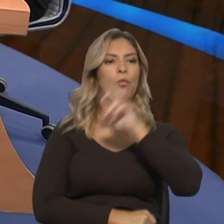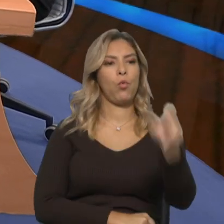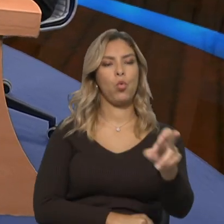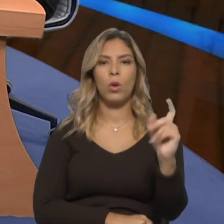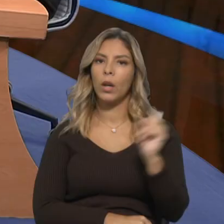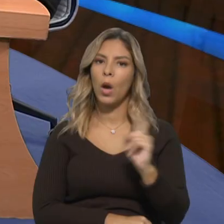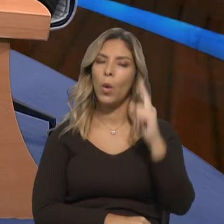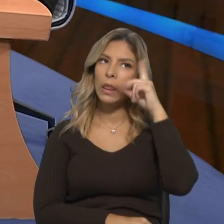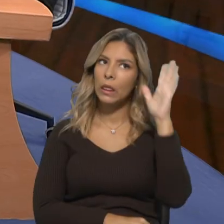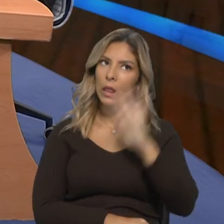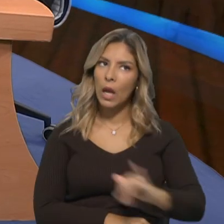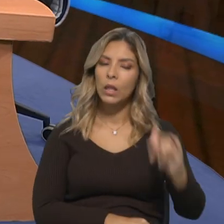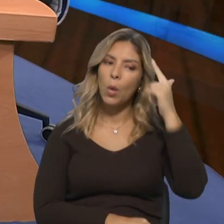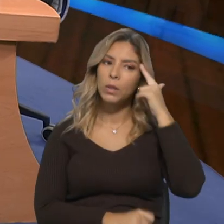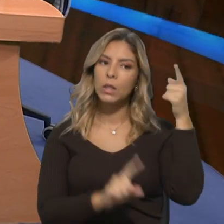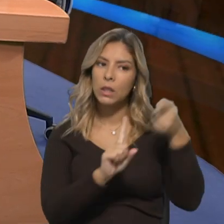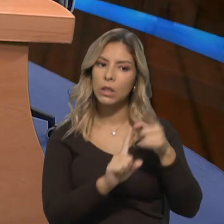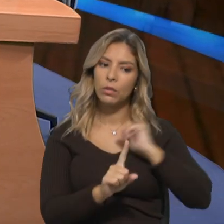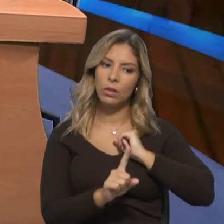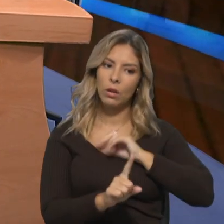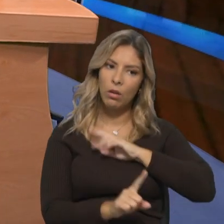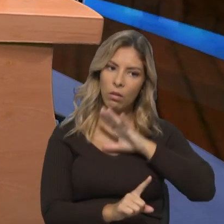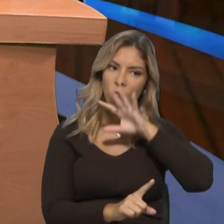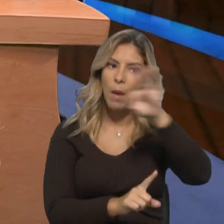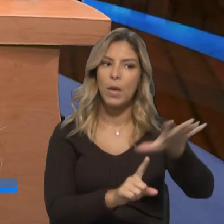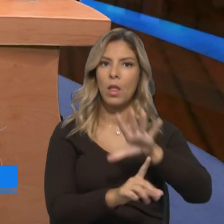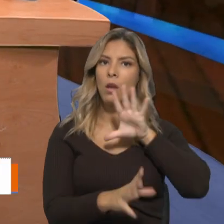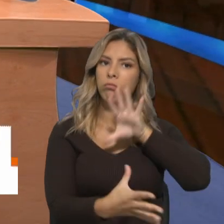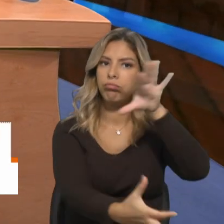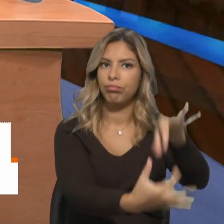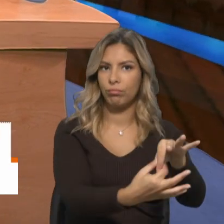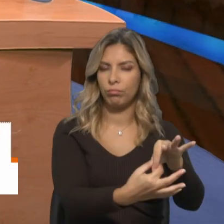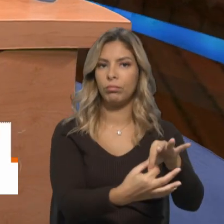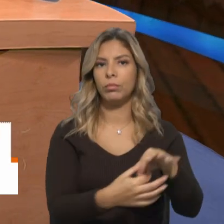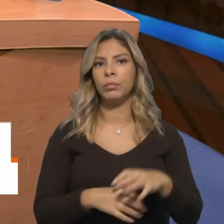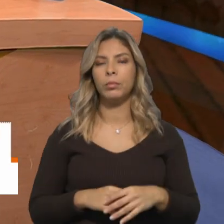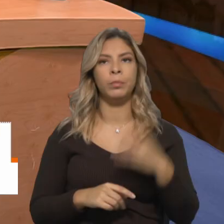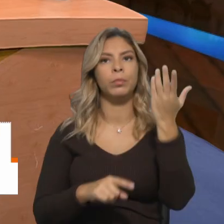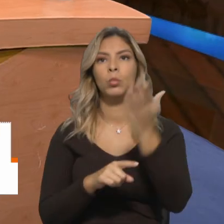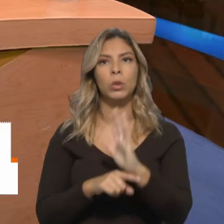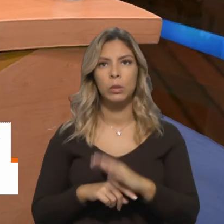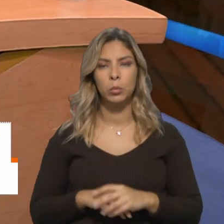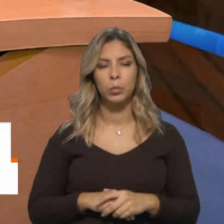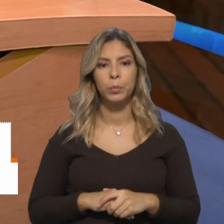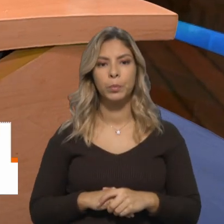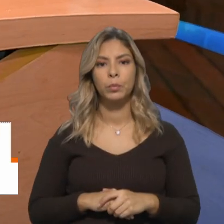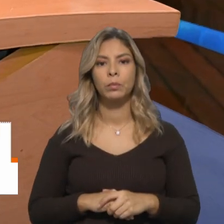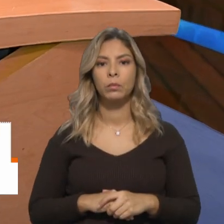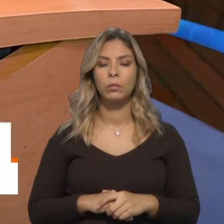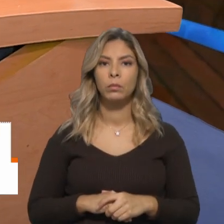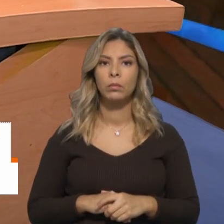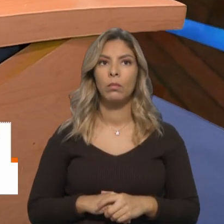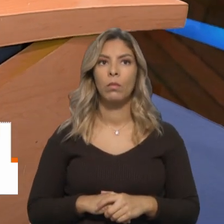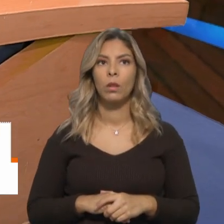ser família, não só humana, mas acima de tudo de fé. E então, só para dar um exemplo, em Ruanda, quando foi o